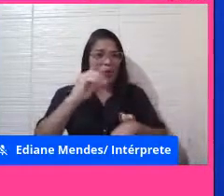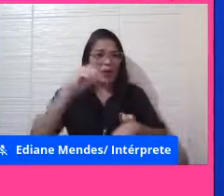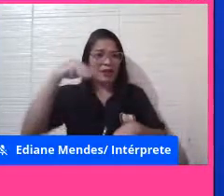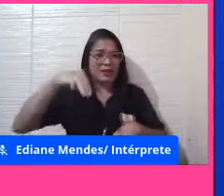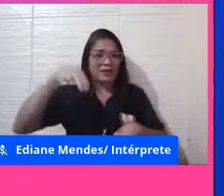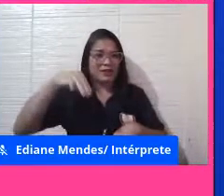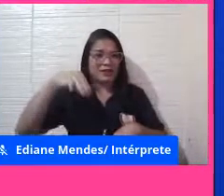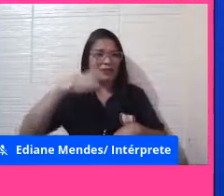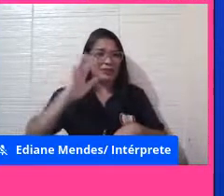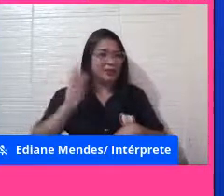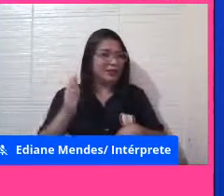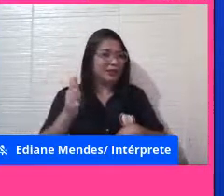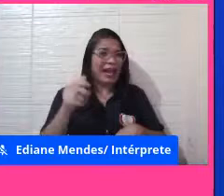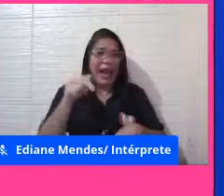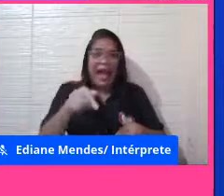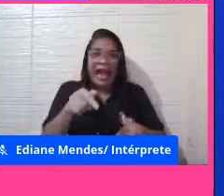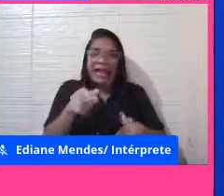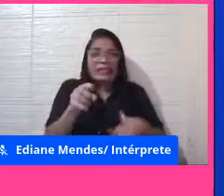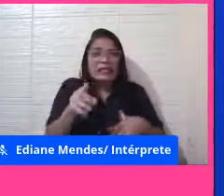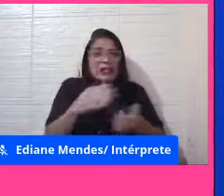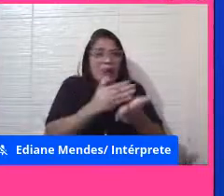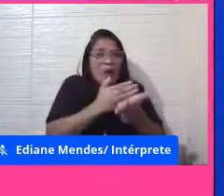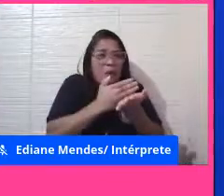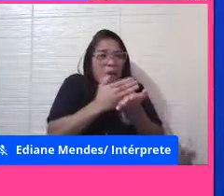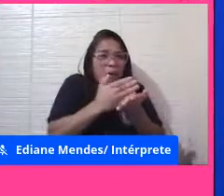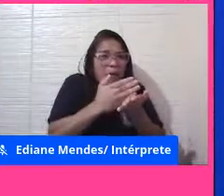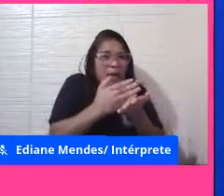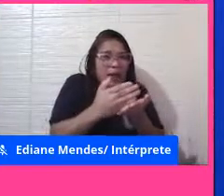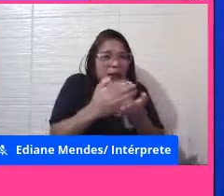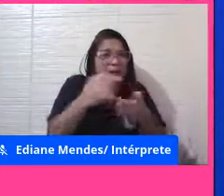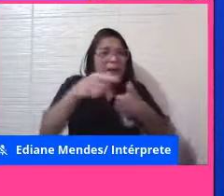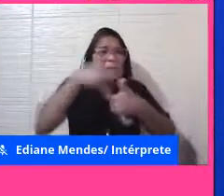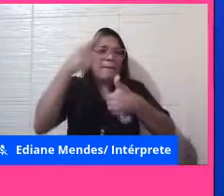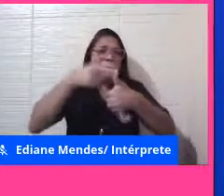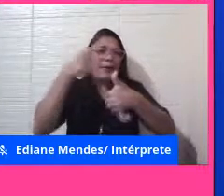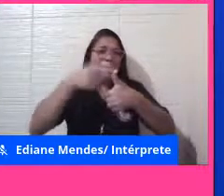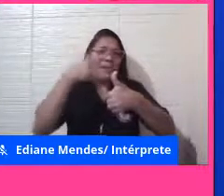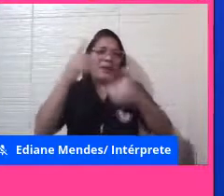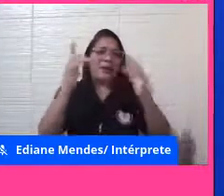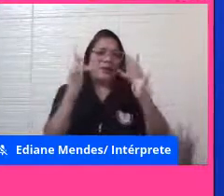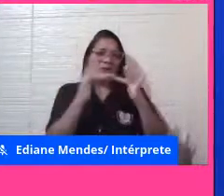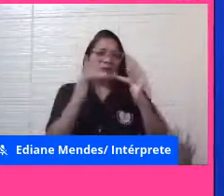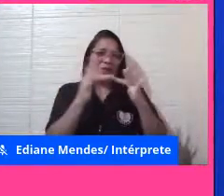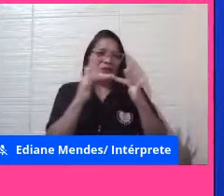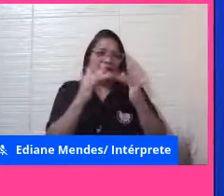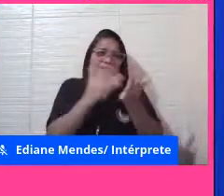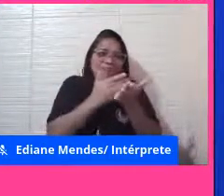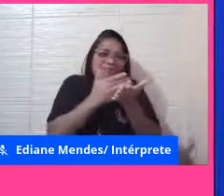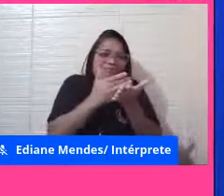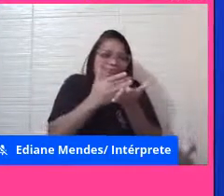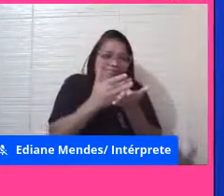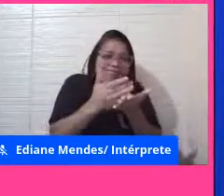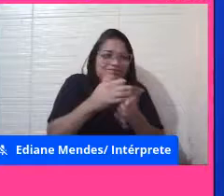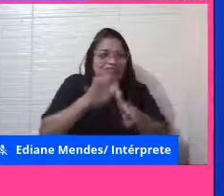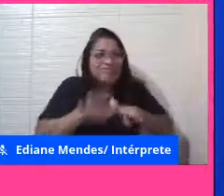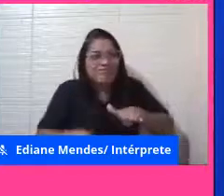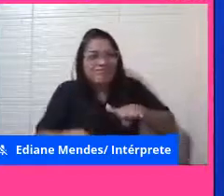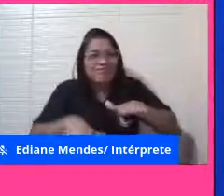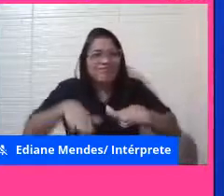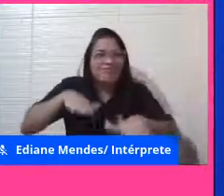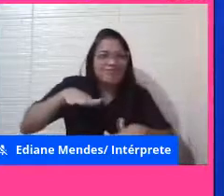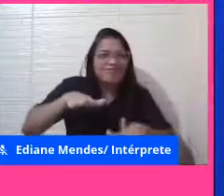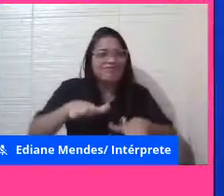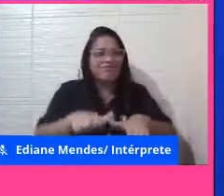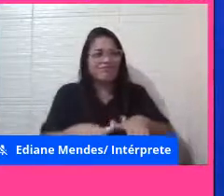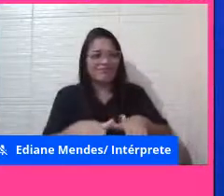primeiros passos só para você ter um primeiro contato com esse software. Então, a gente vai abrir esse software e a gente vai ter essa visão, né? Então, aqui